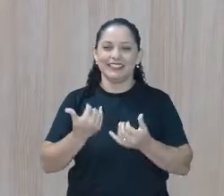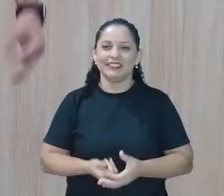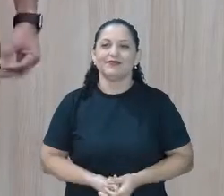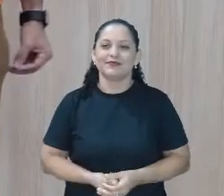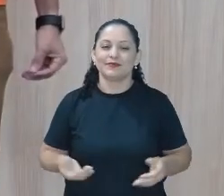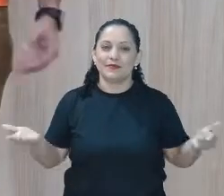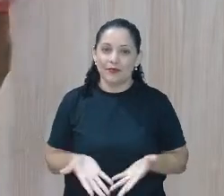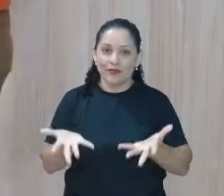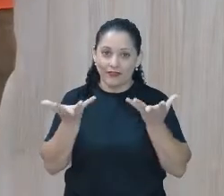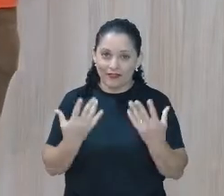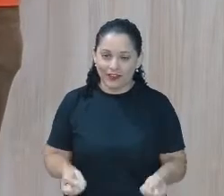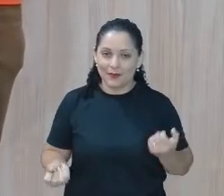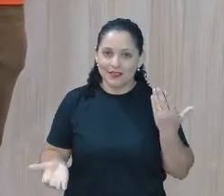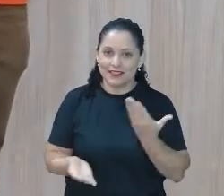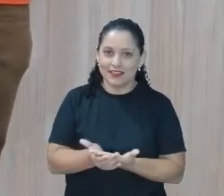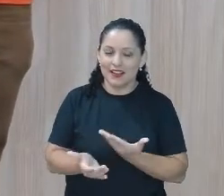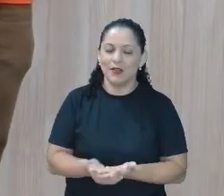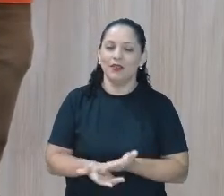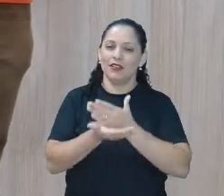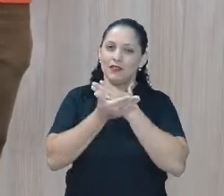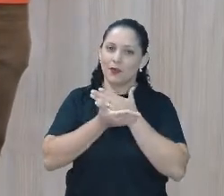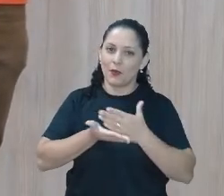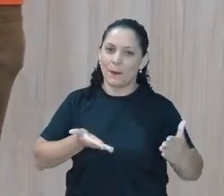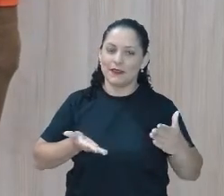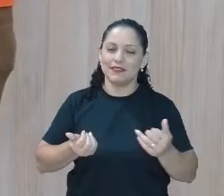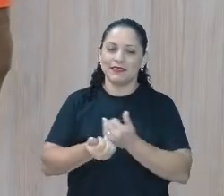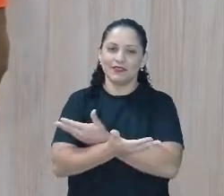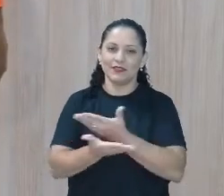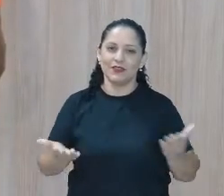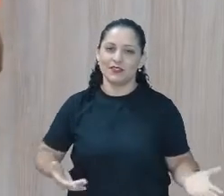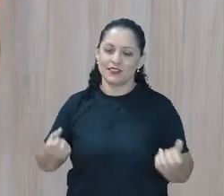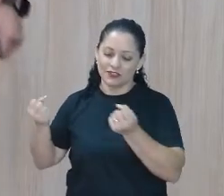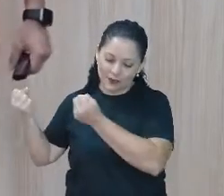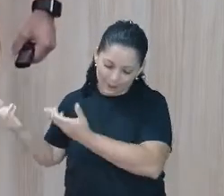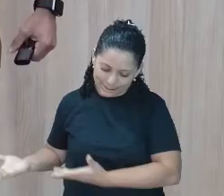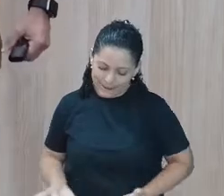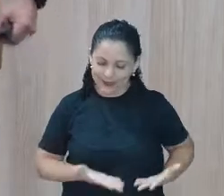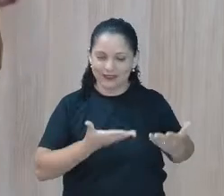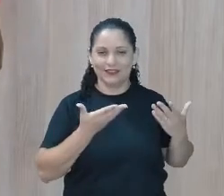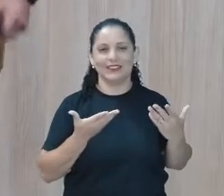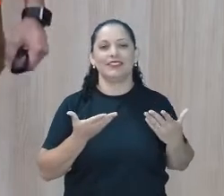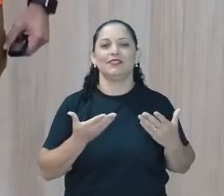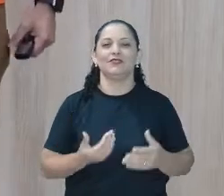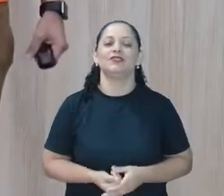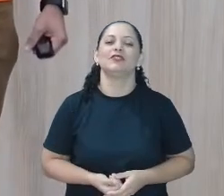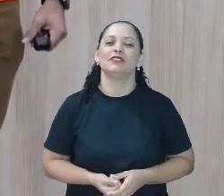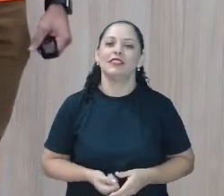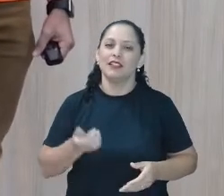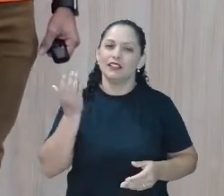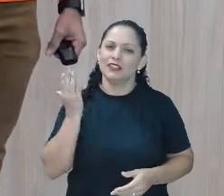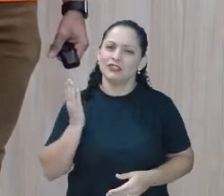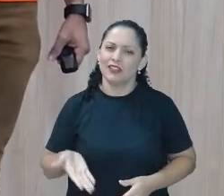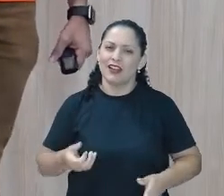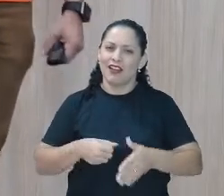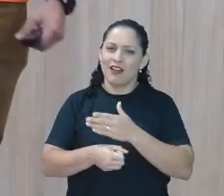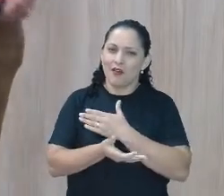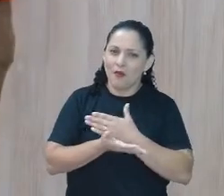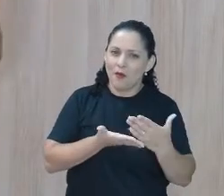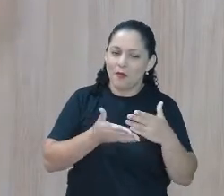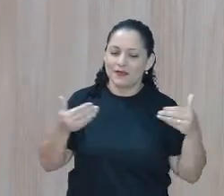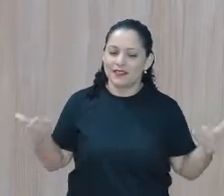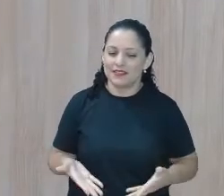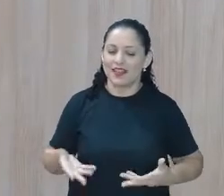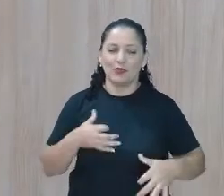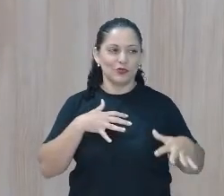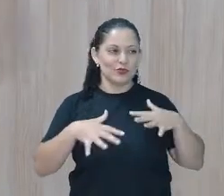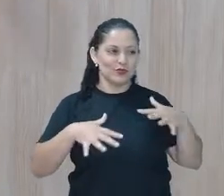começar a nossa aula de hoje. Mais uma vez, sejam todos bem-vindos. Eu comecei um pouco elétrico, não foi a aula de hoje, mas